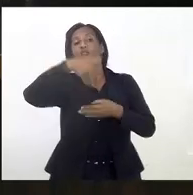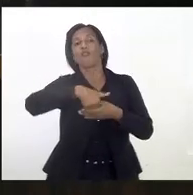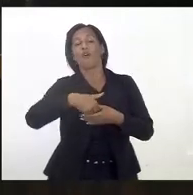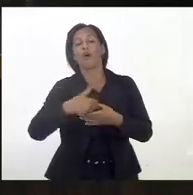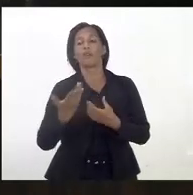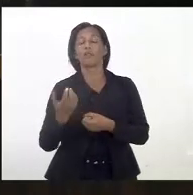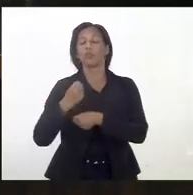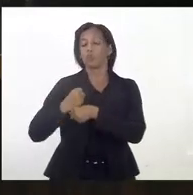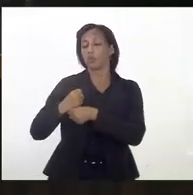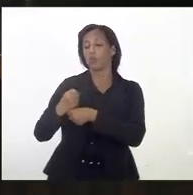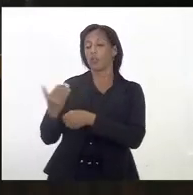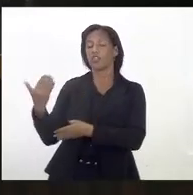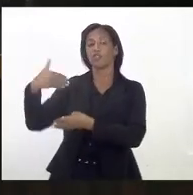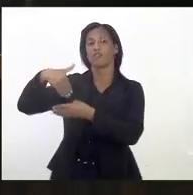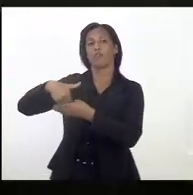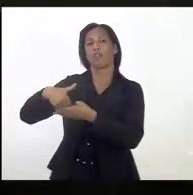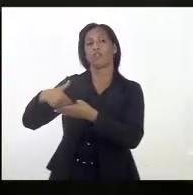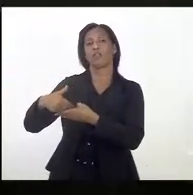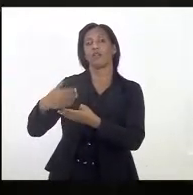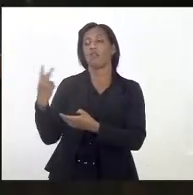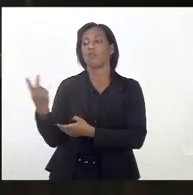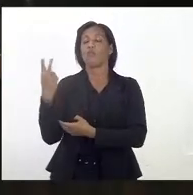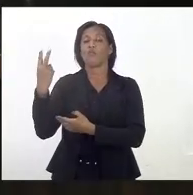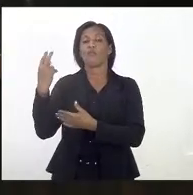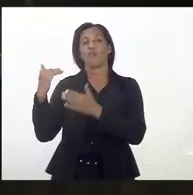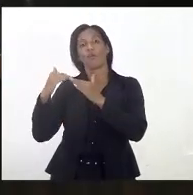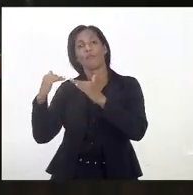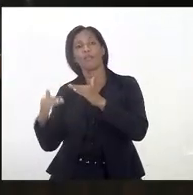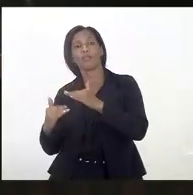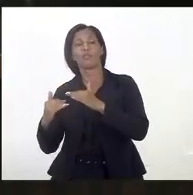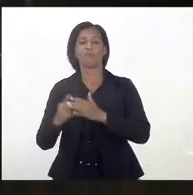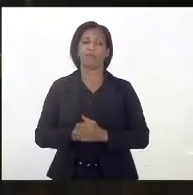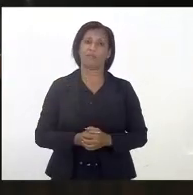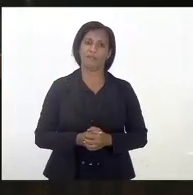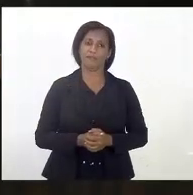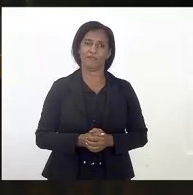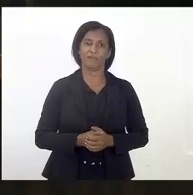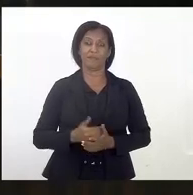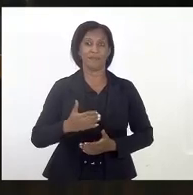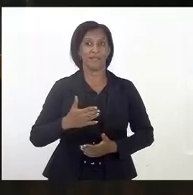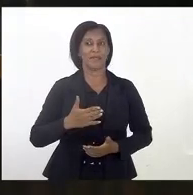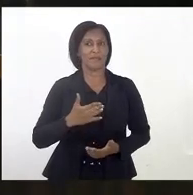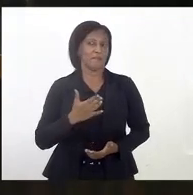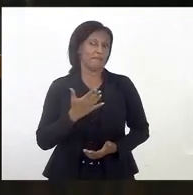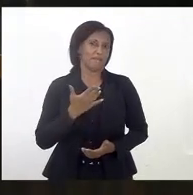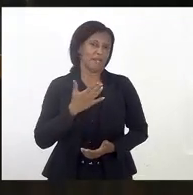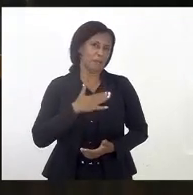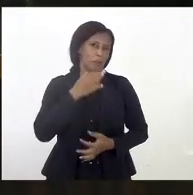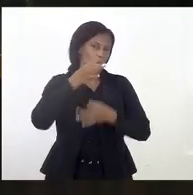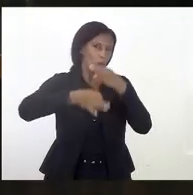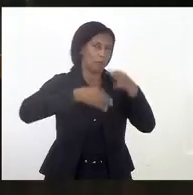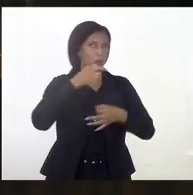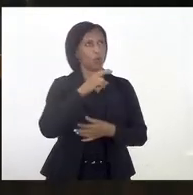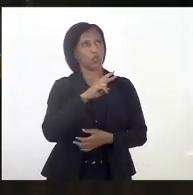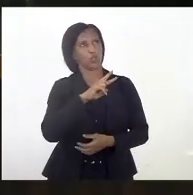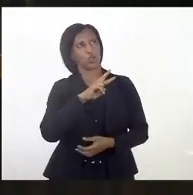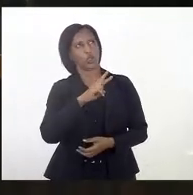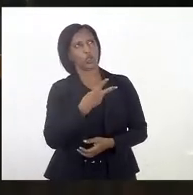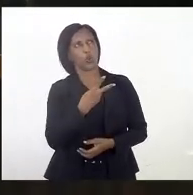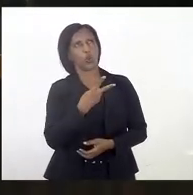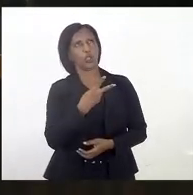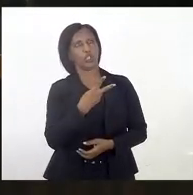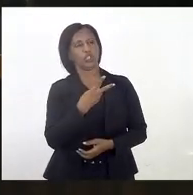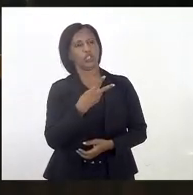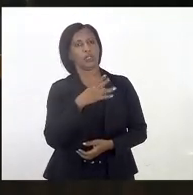o valor menor para quem que pudesse narrar adicionar mais recurso Então mas meu meu chamado da ordem d2bi